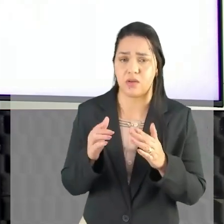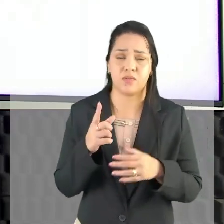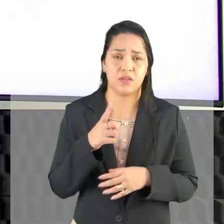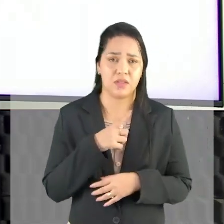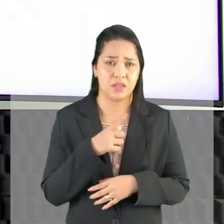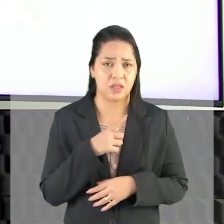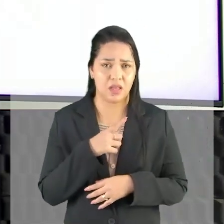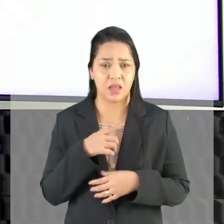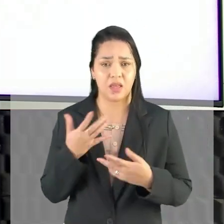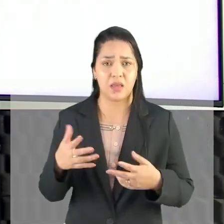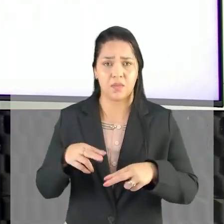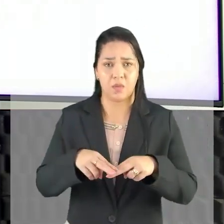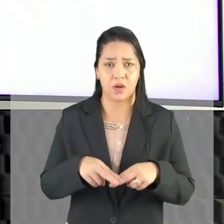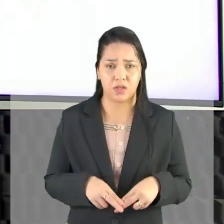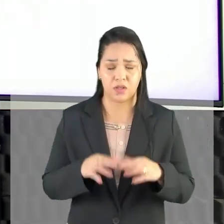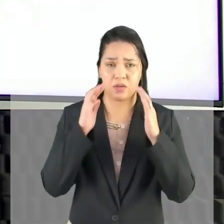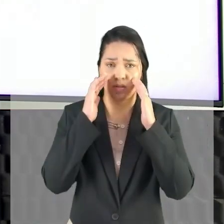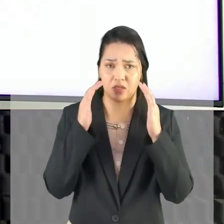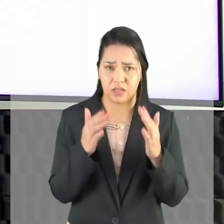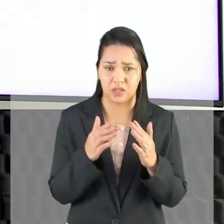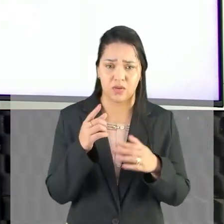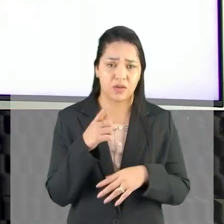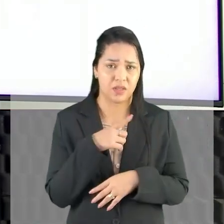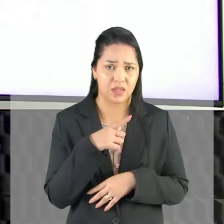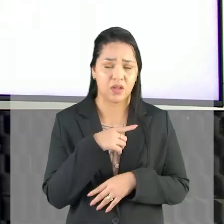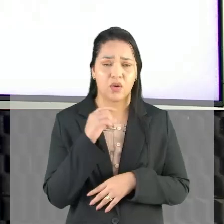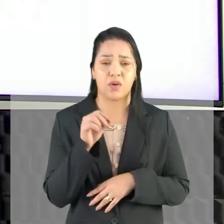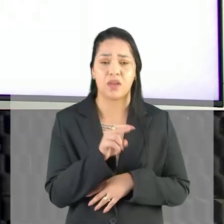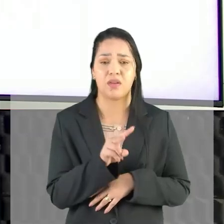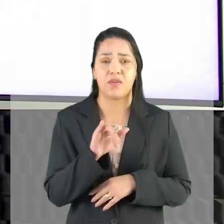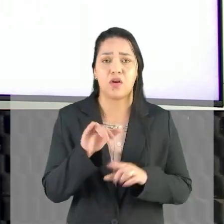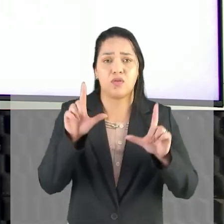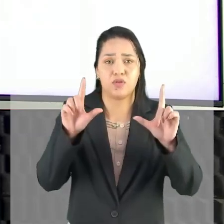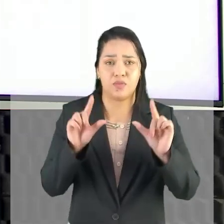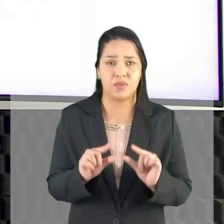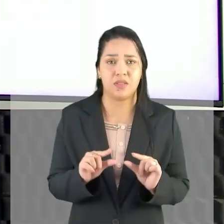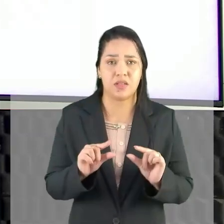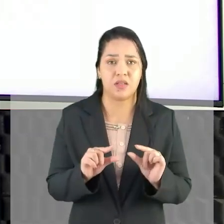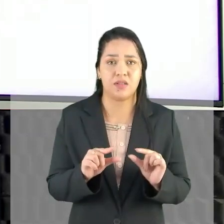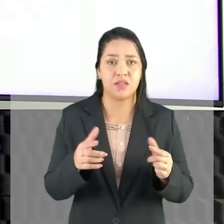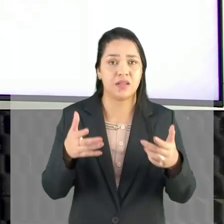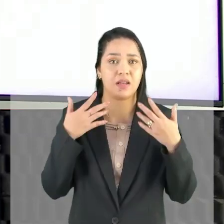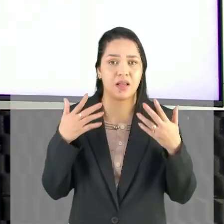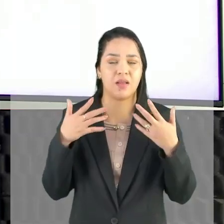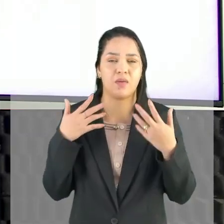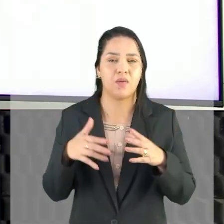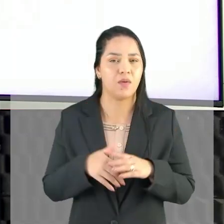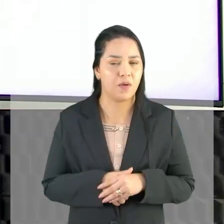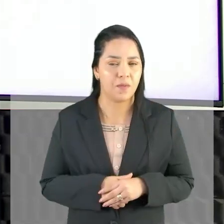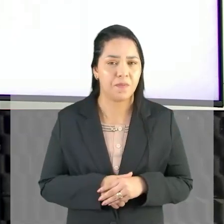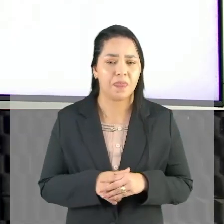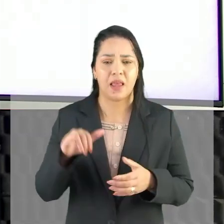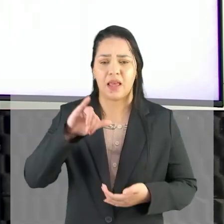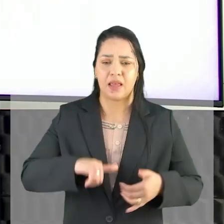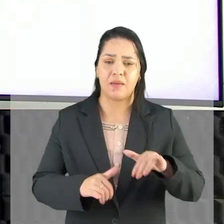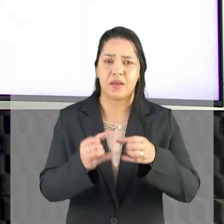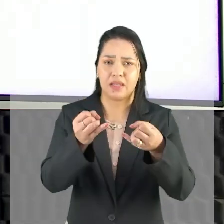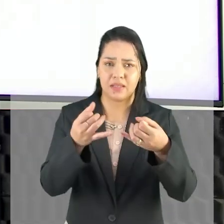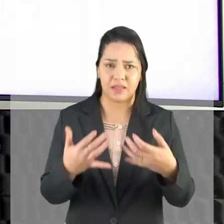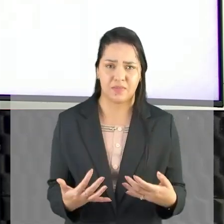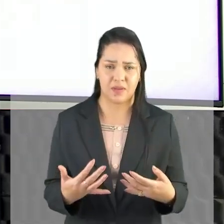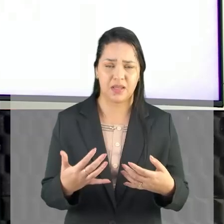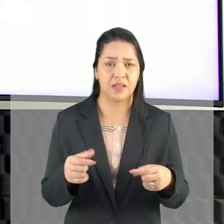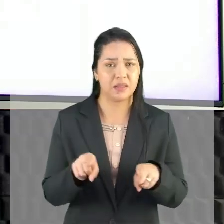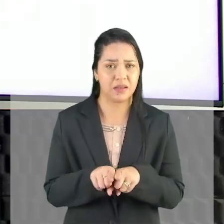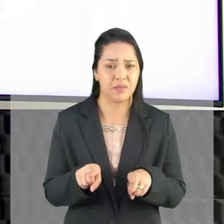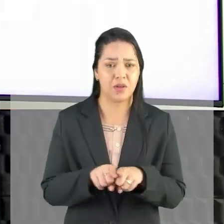poluentes. E a concentração de poluentes vai otimizar a retenção de calor. A química explica muito bem isso.